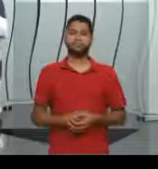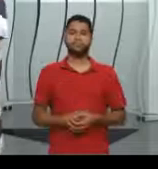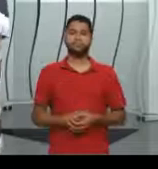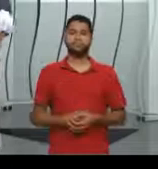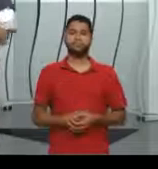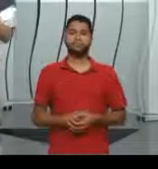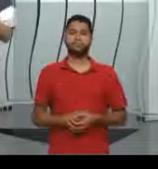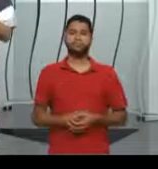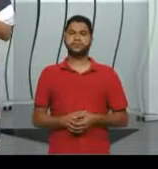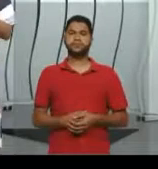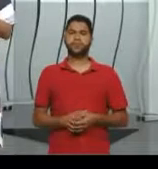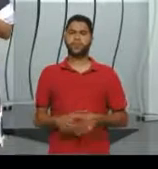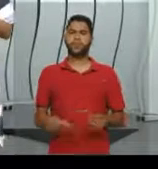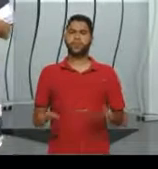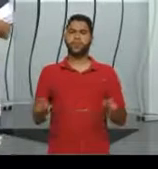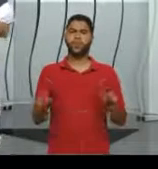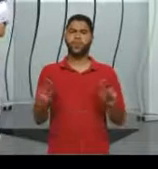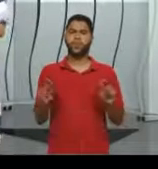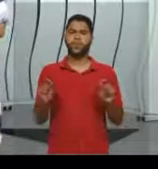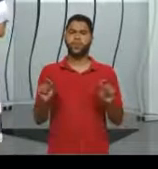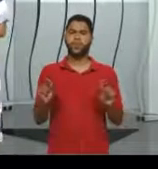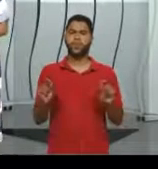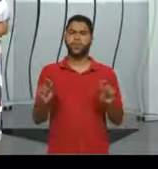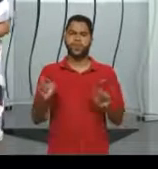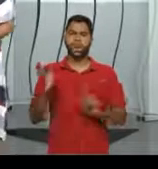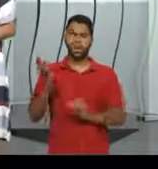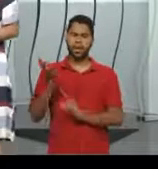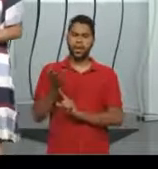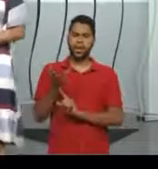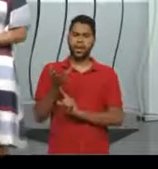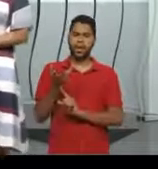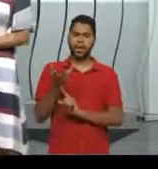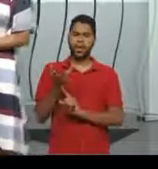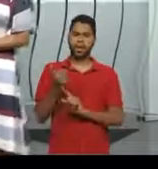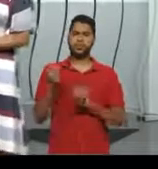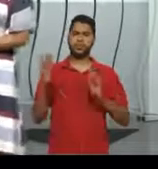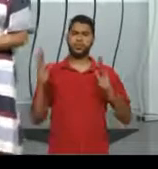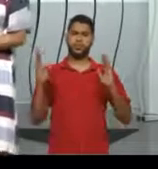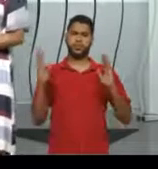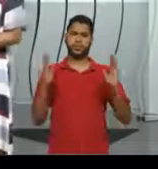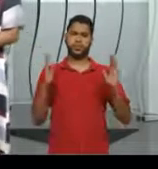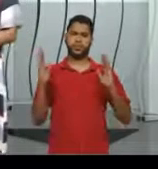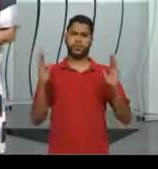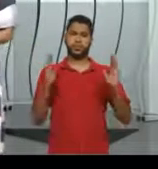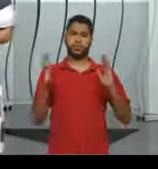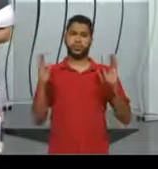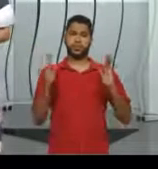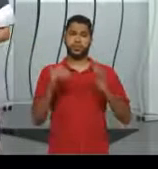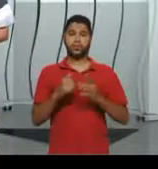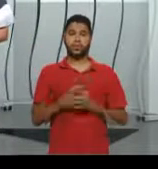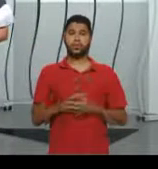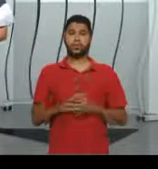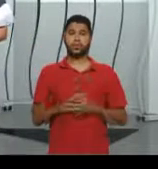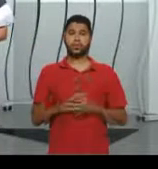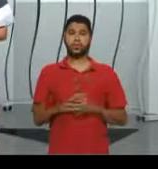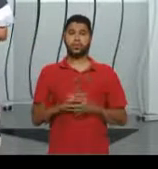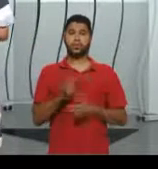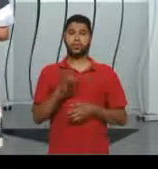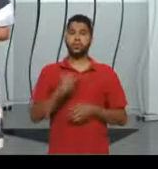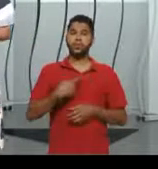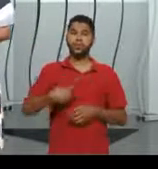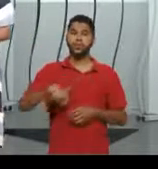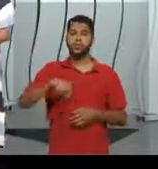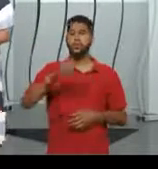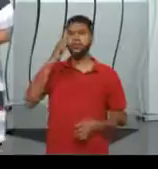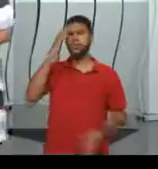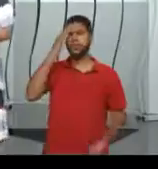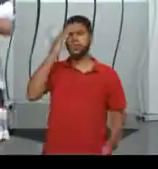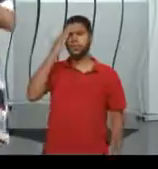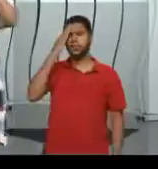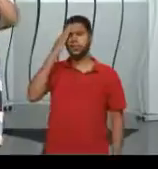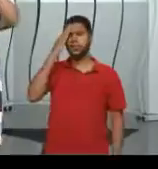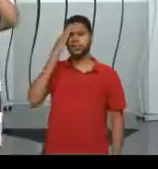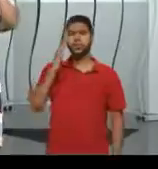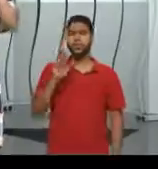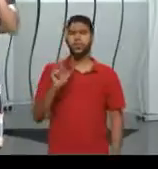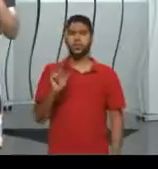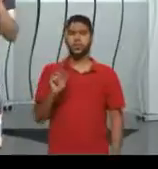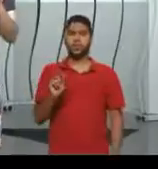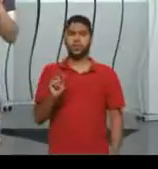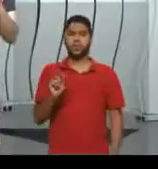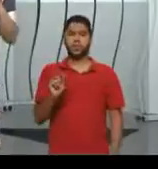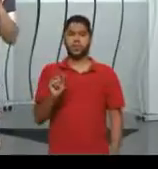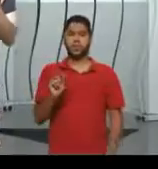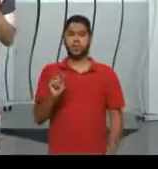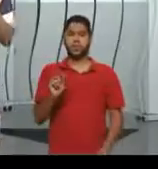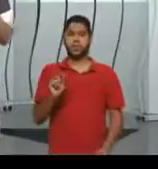Então, o que será a arte contemporânea? O contemporâneo nós vamos entender como